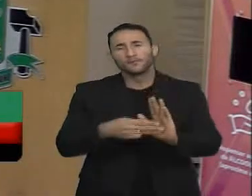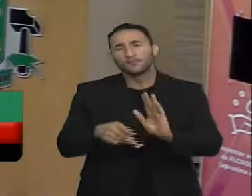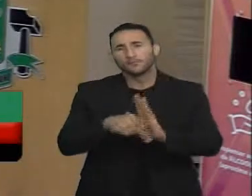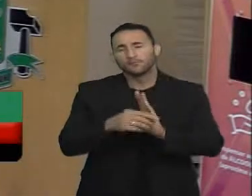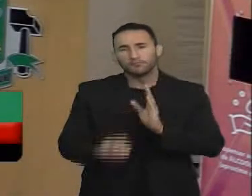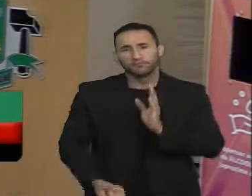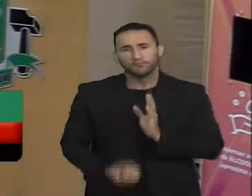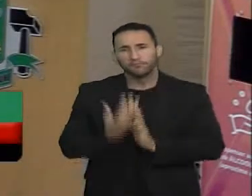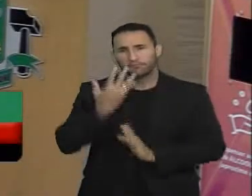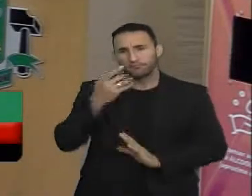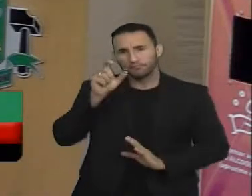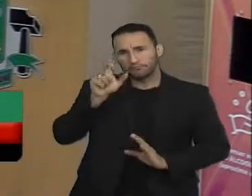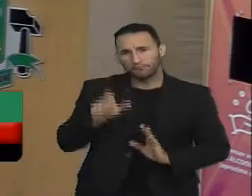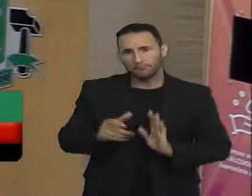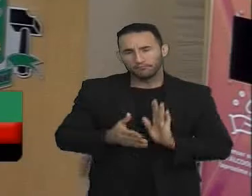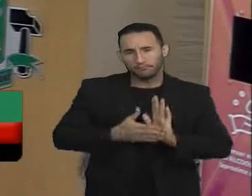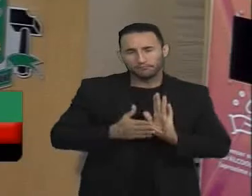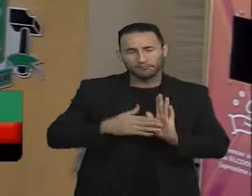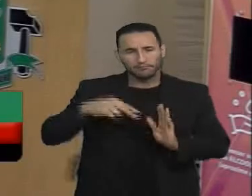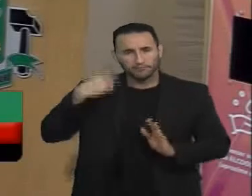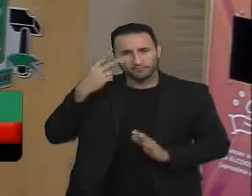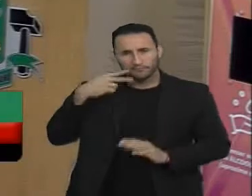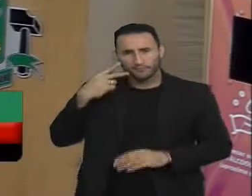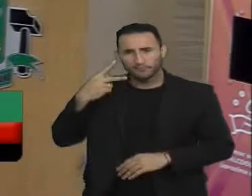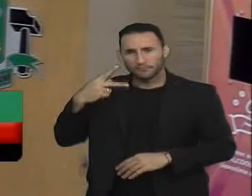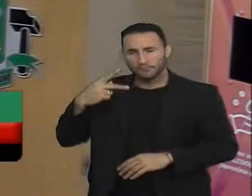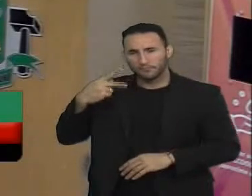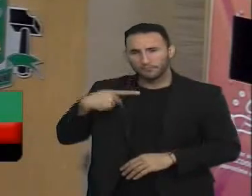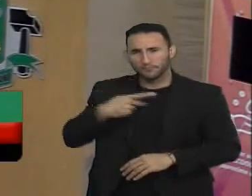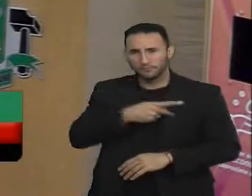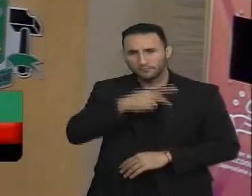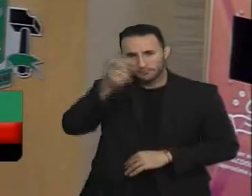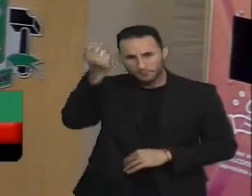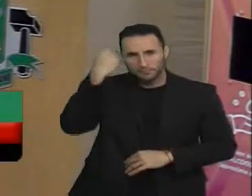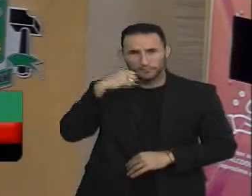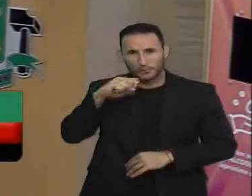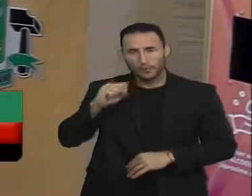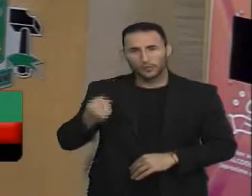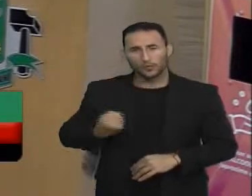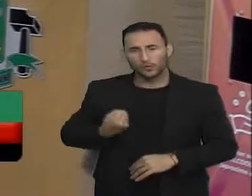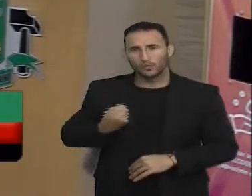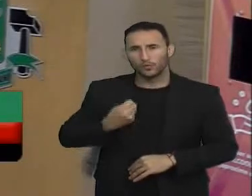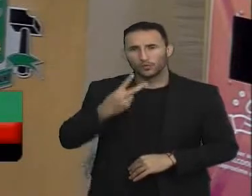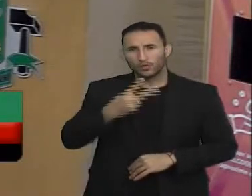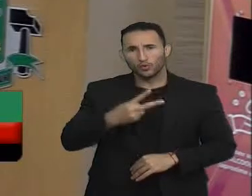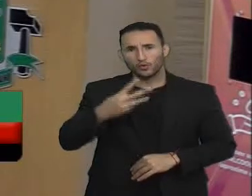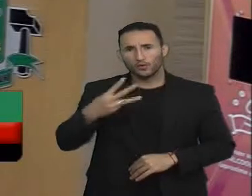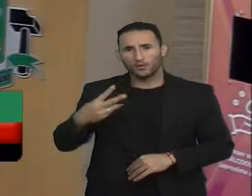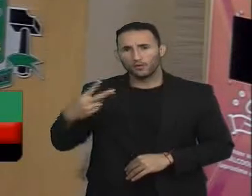autoria da vereadora pastora Cristiane, de número